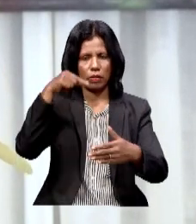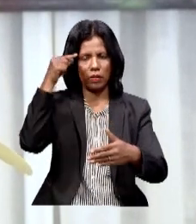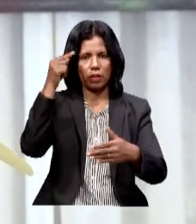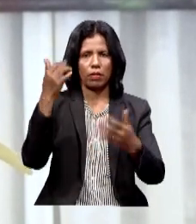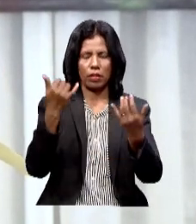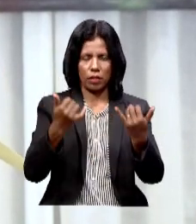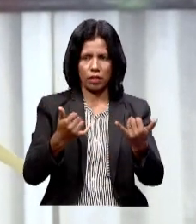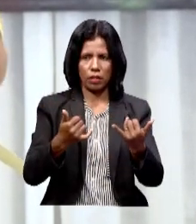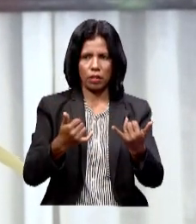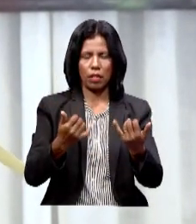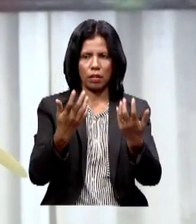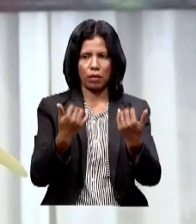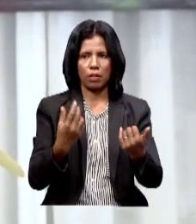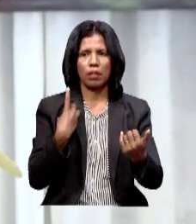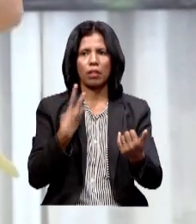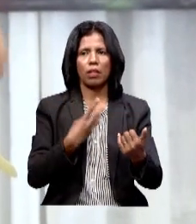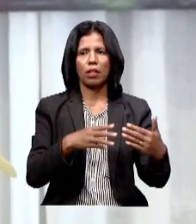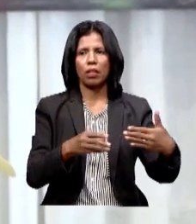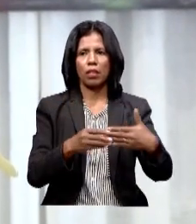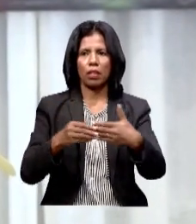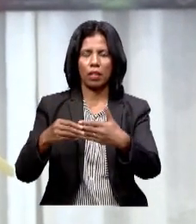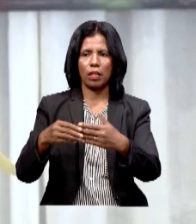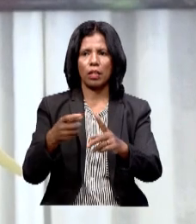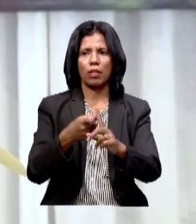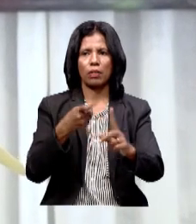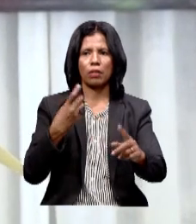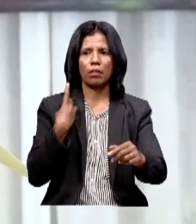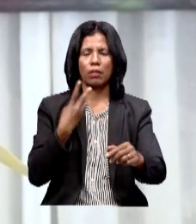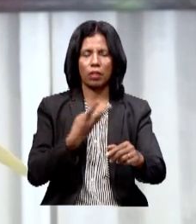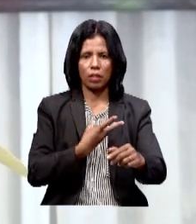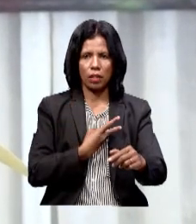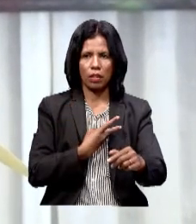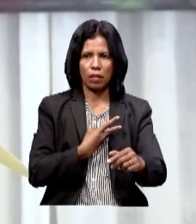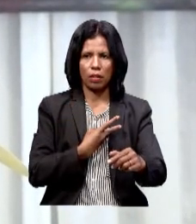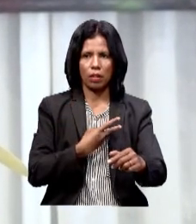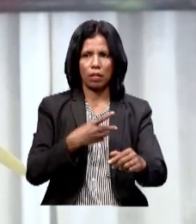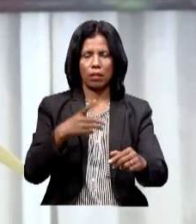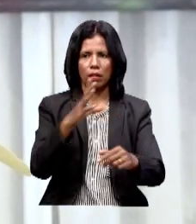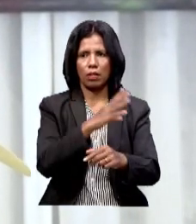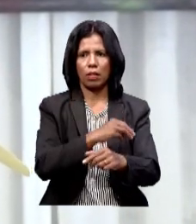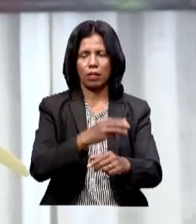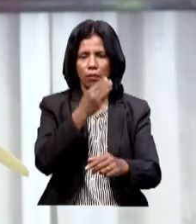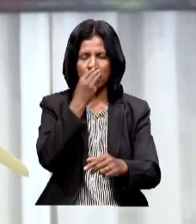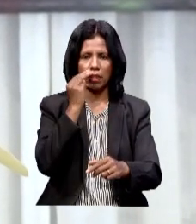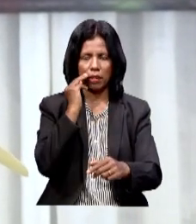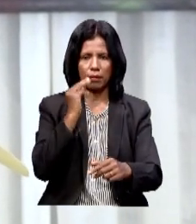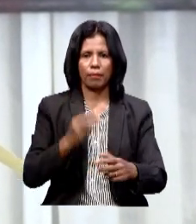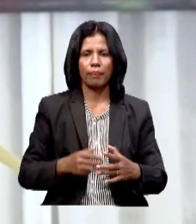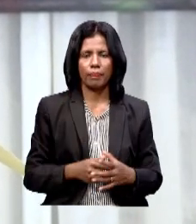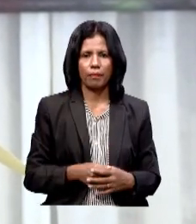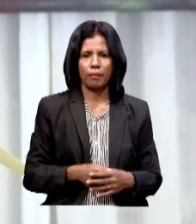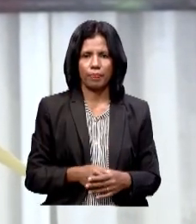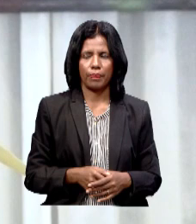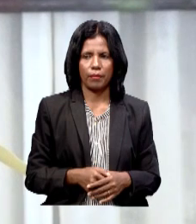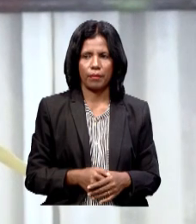che totalmente lidera o si e tenemao dottor Maria Cateria.